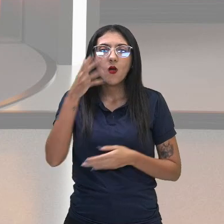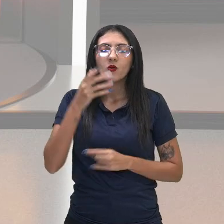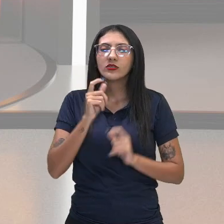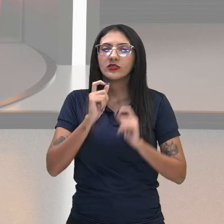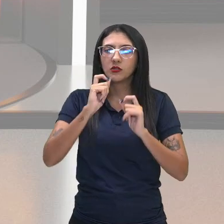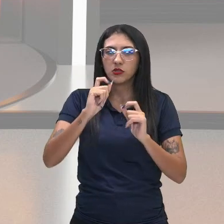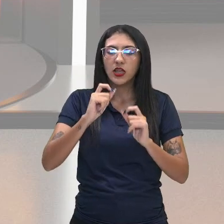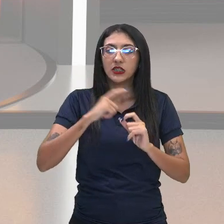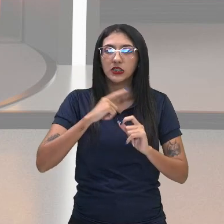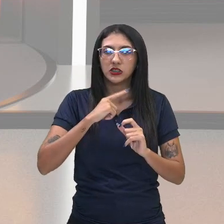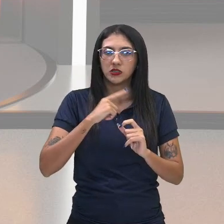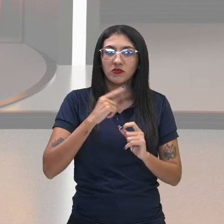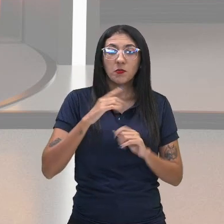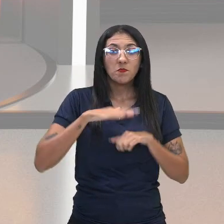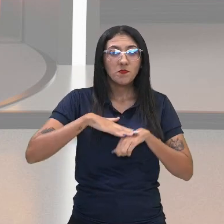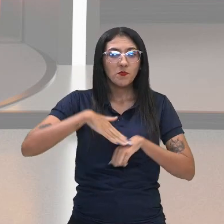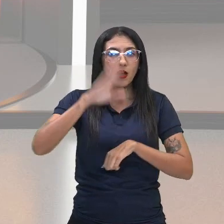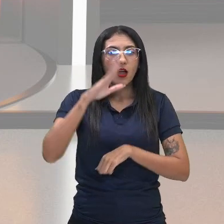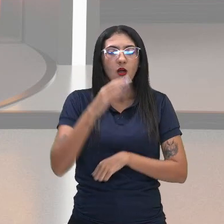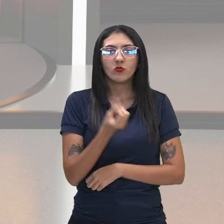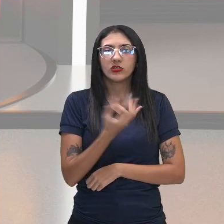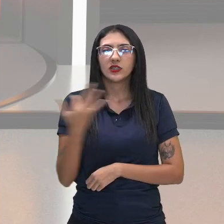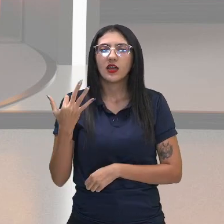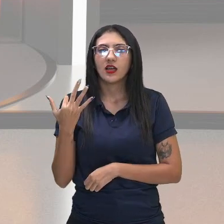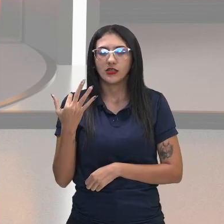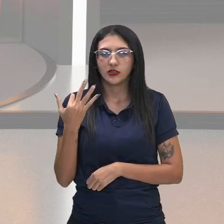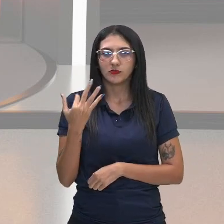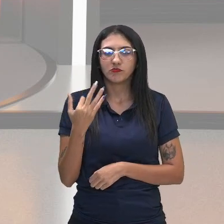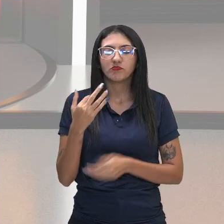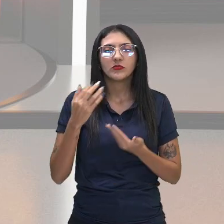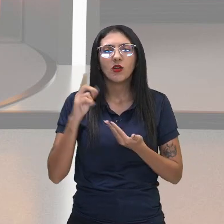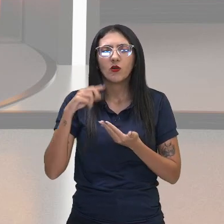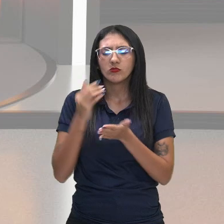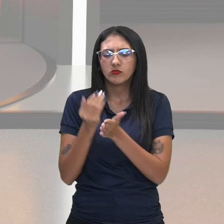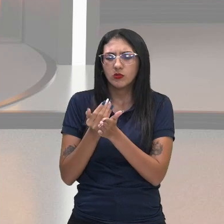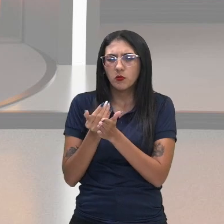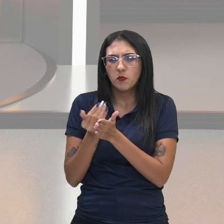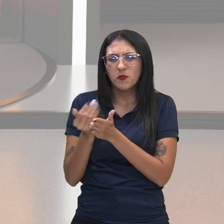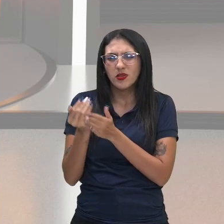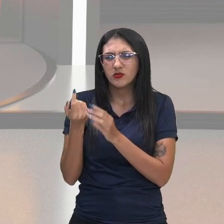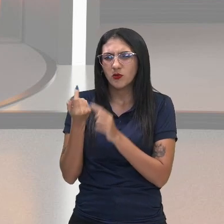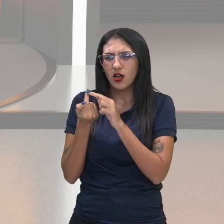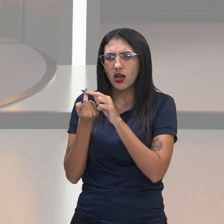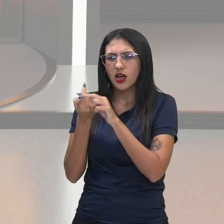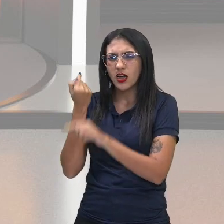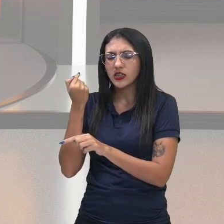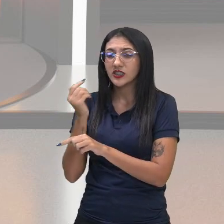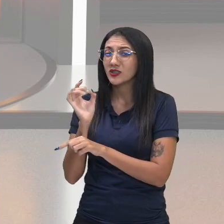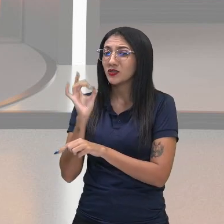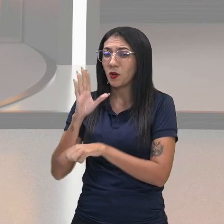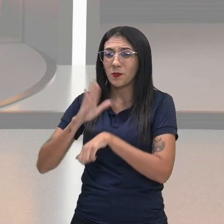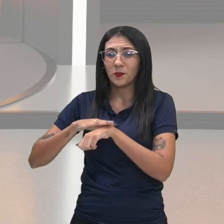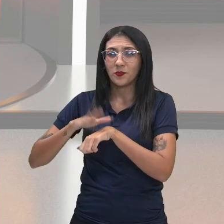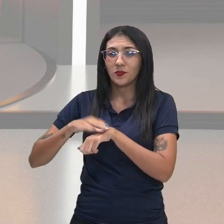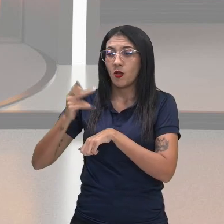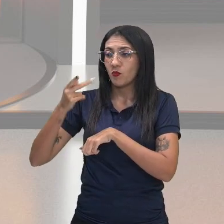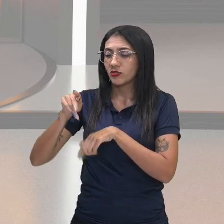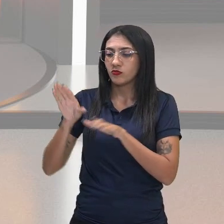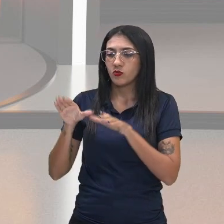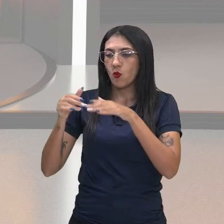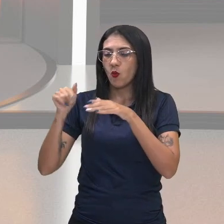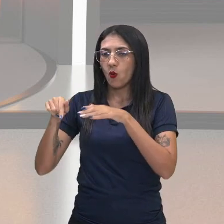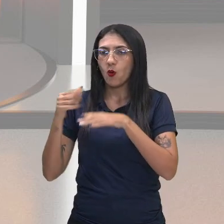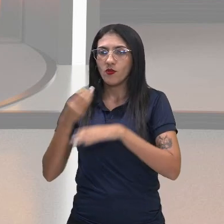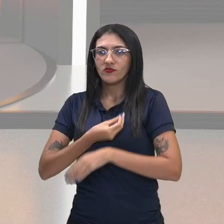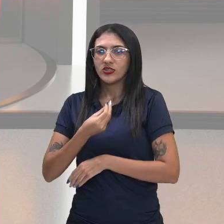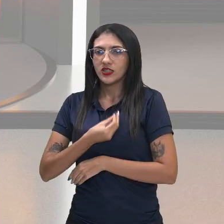ser comercializados. Se naquele momento inicial dos feudos ele tinha que ser autossuficiente para uma agricultura de subsistência,